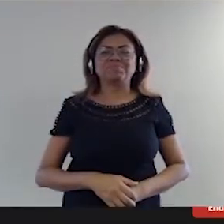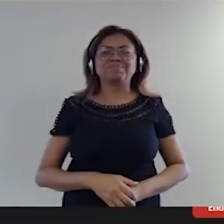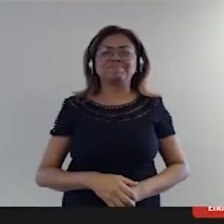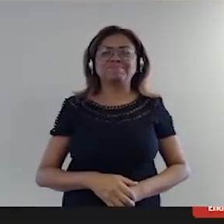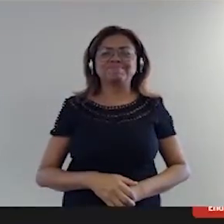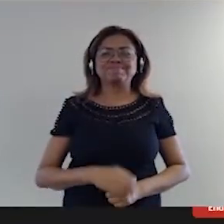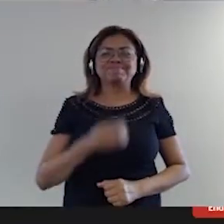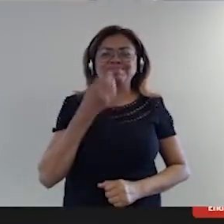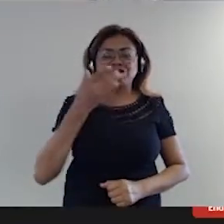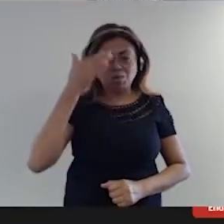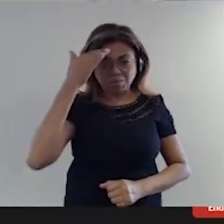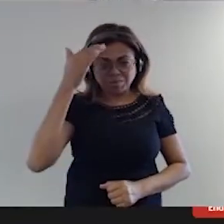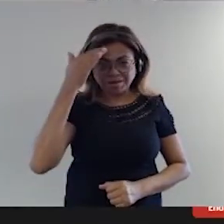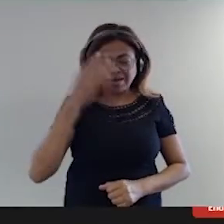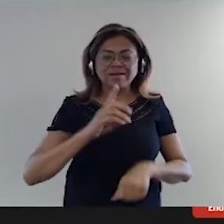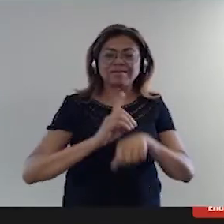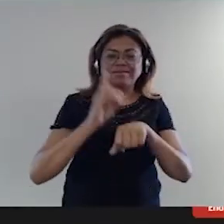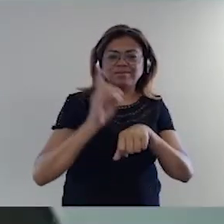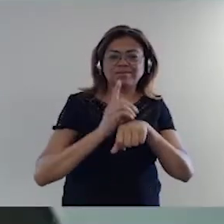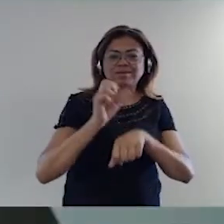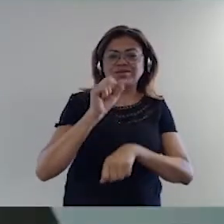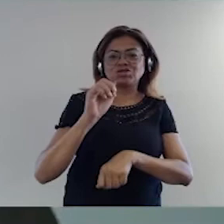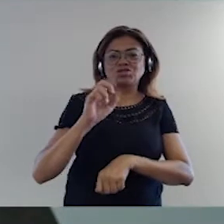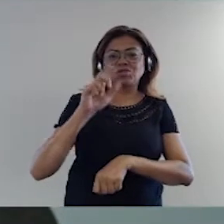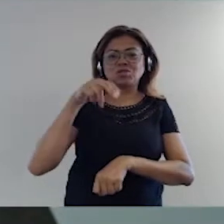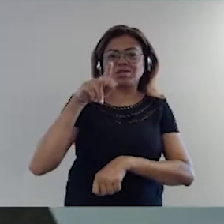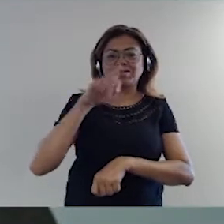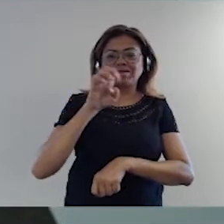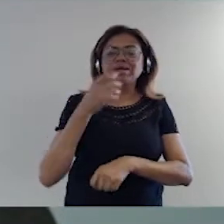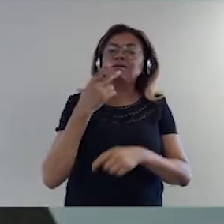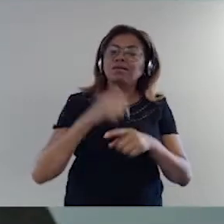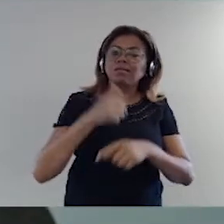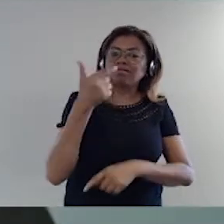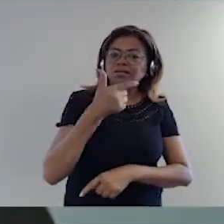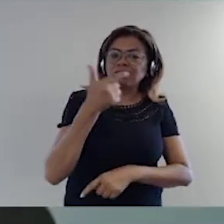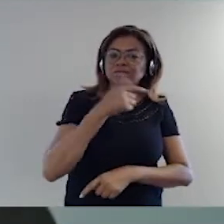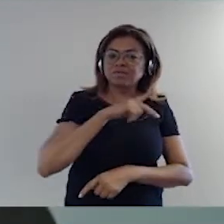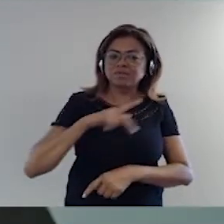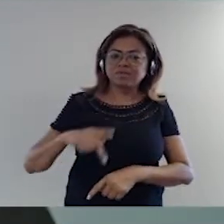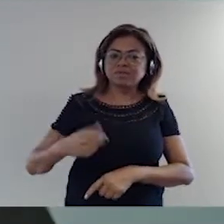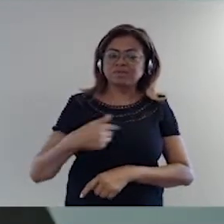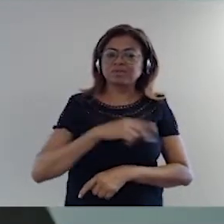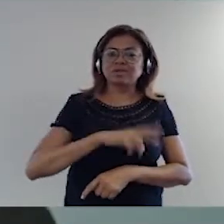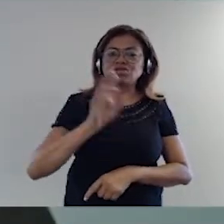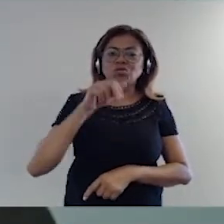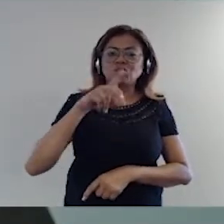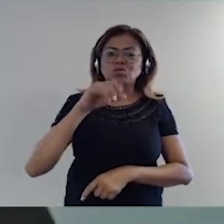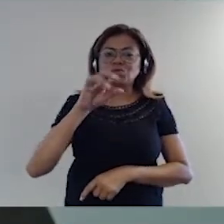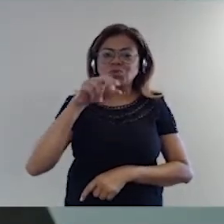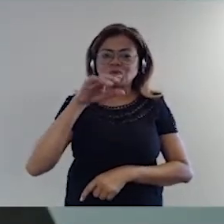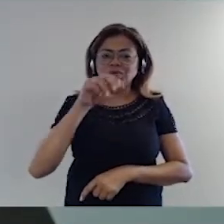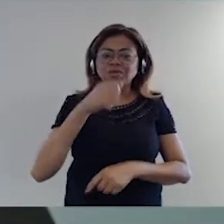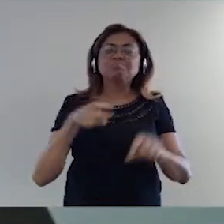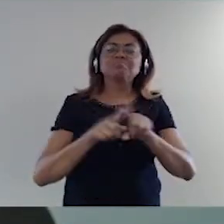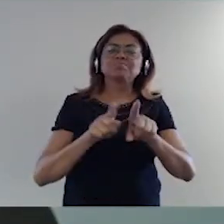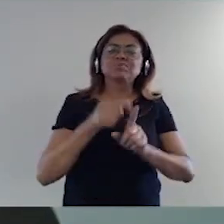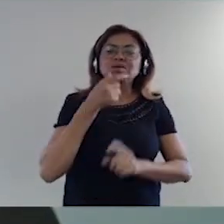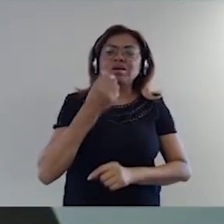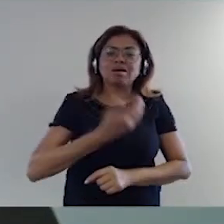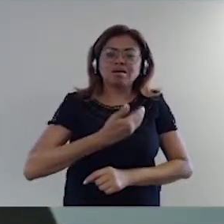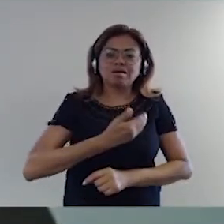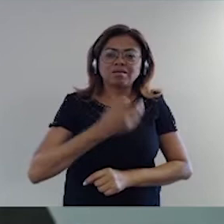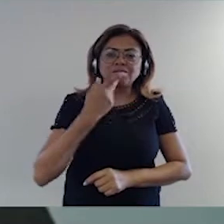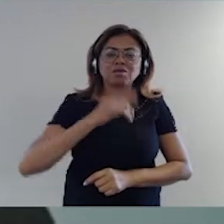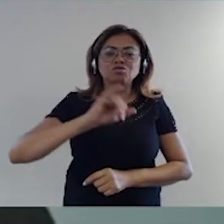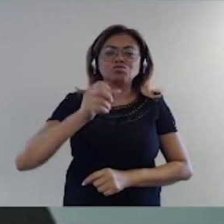Obrigado, doutora Solange, vice-presidente, líder da advocacia de Rondônia, junto com meu grande amigo irmão Elton.